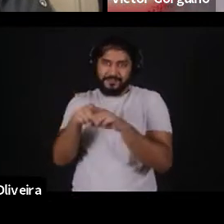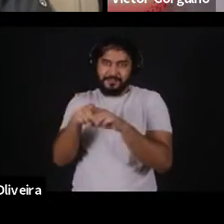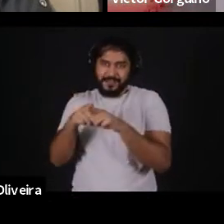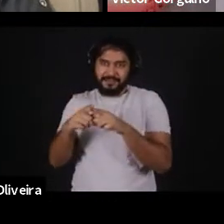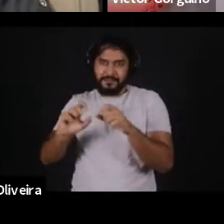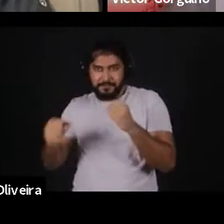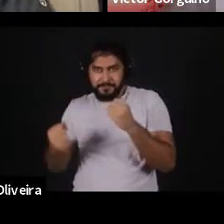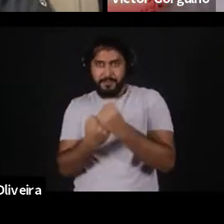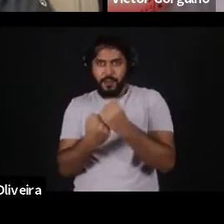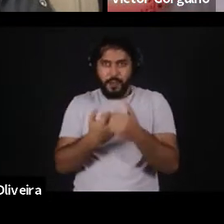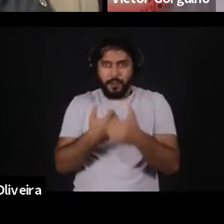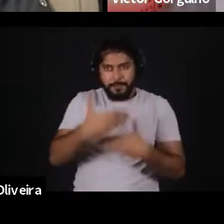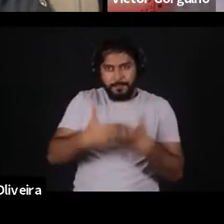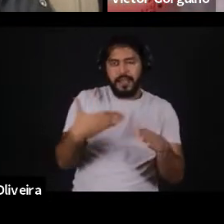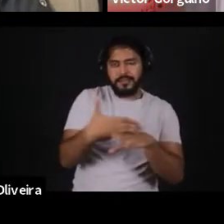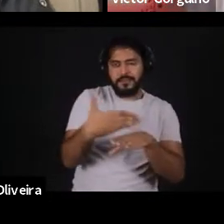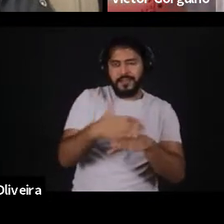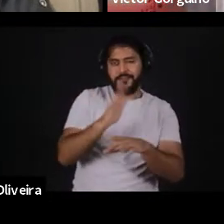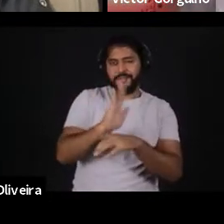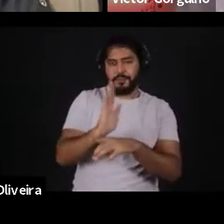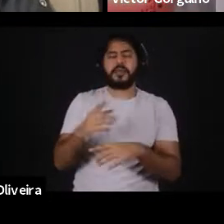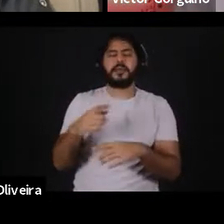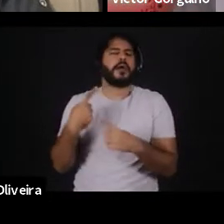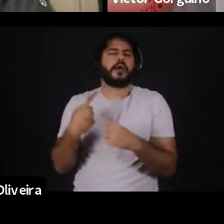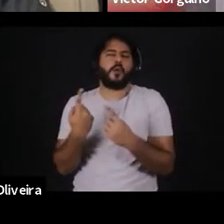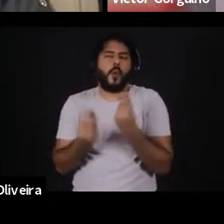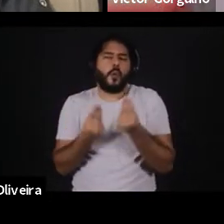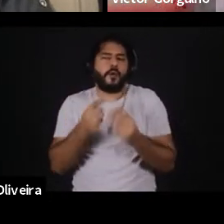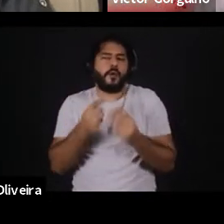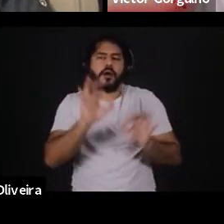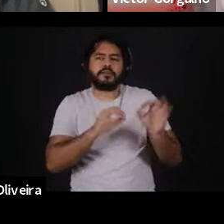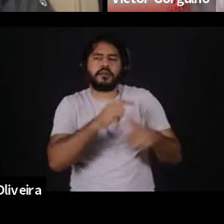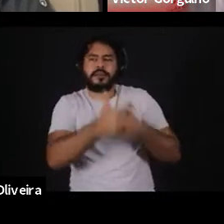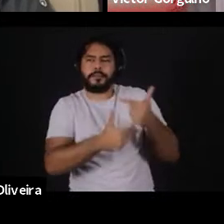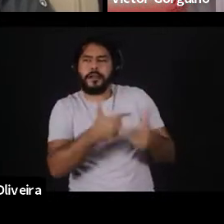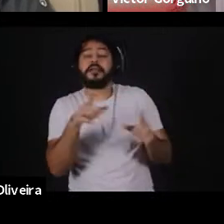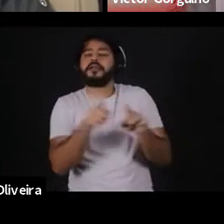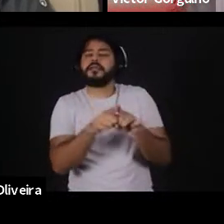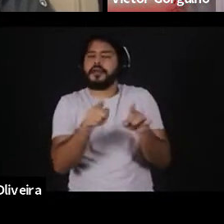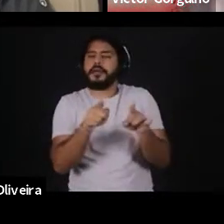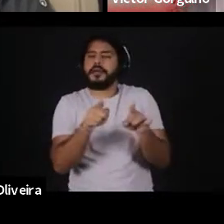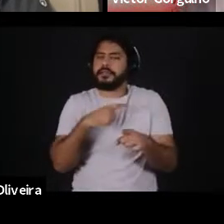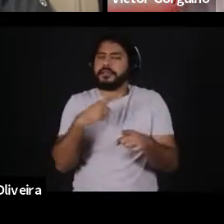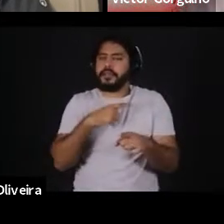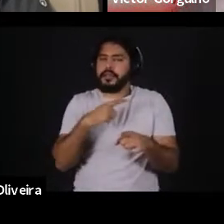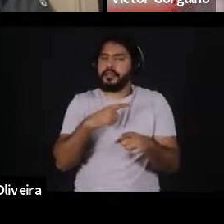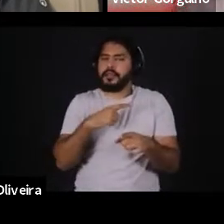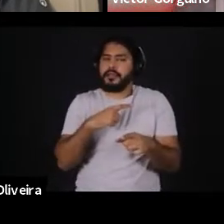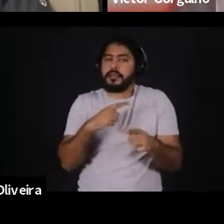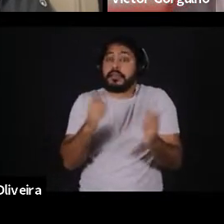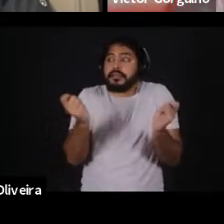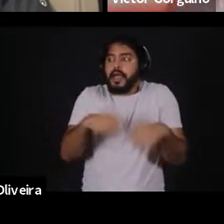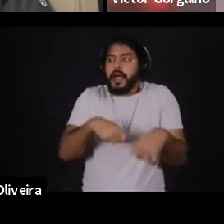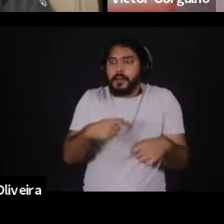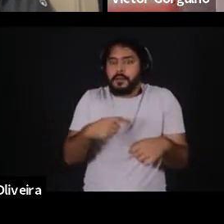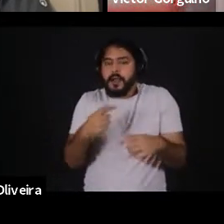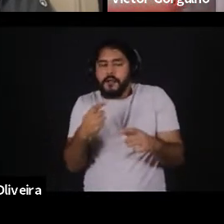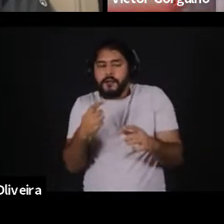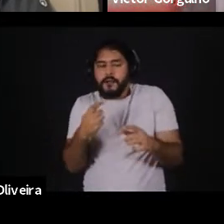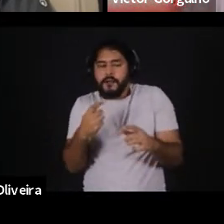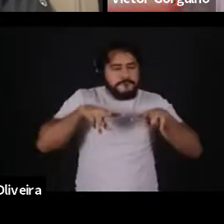trabalho, que você precisa organizá-la de alguma maneira mínima, mas ao mesmo tempo tendo espaço para que essas coisas elas possam vir a acontecer, assim. Eu